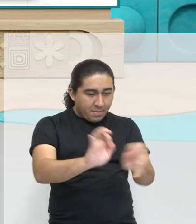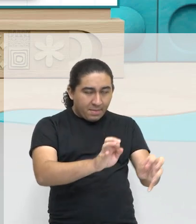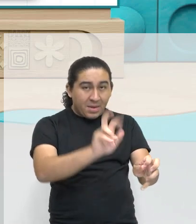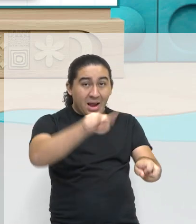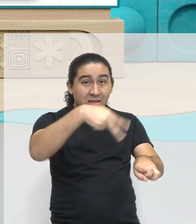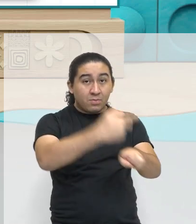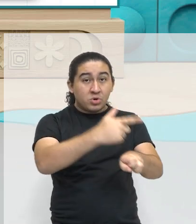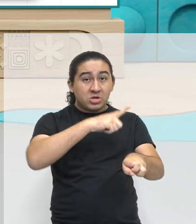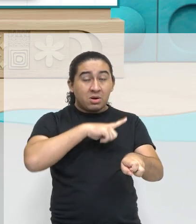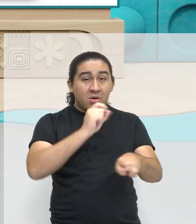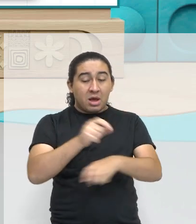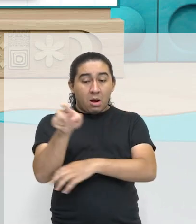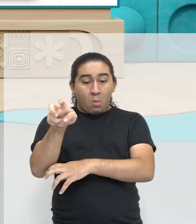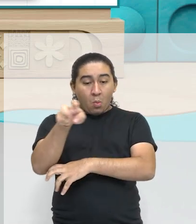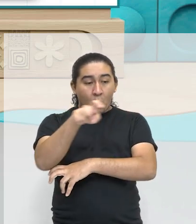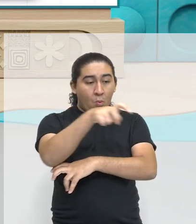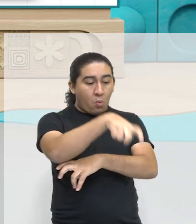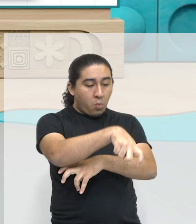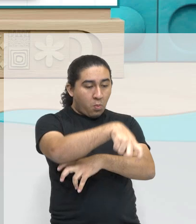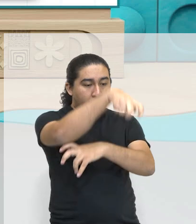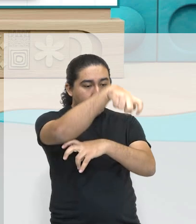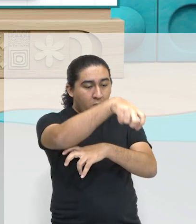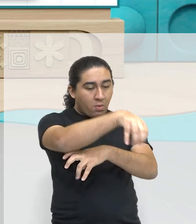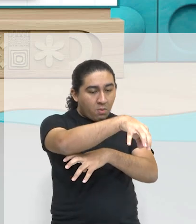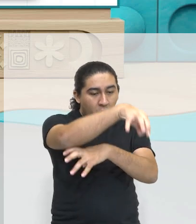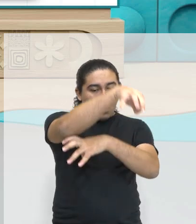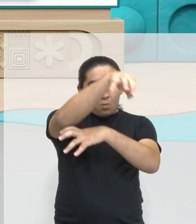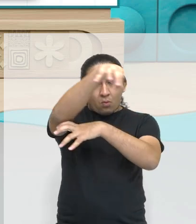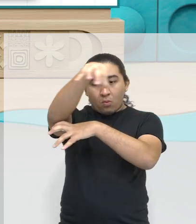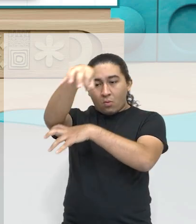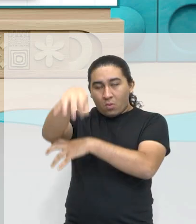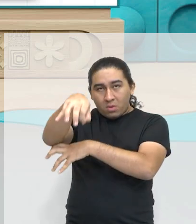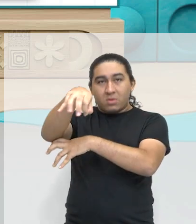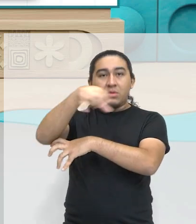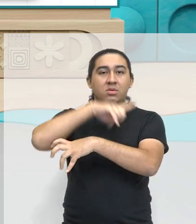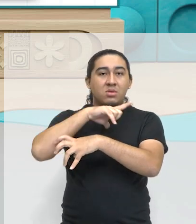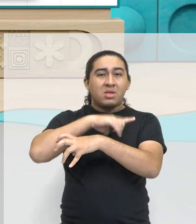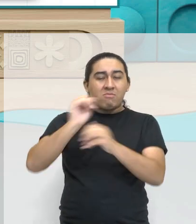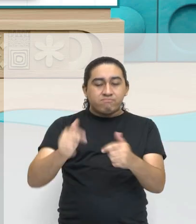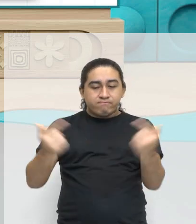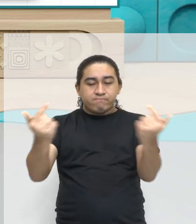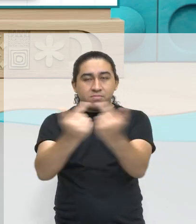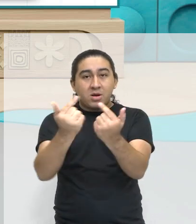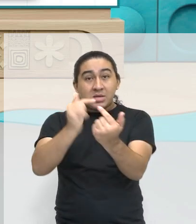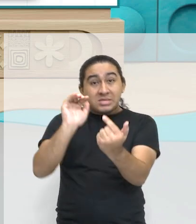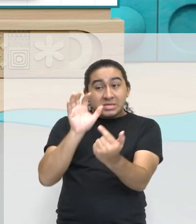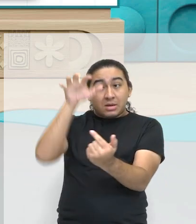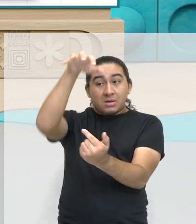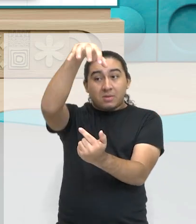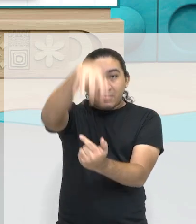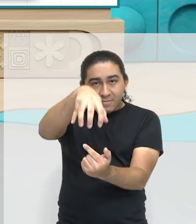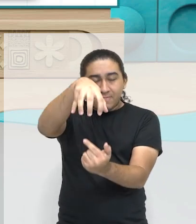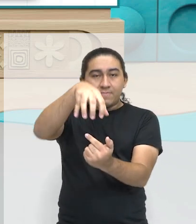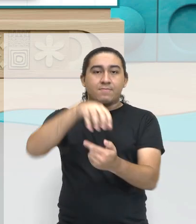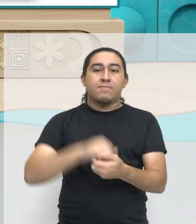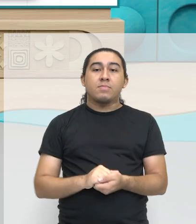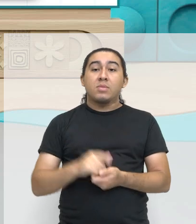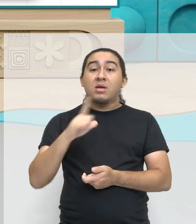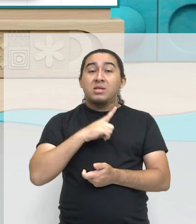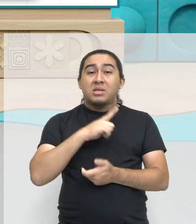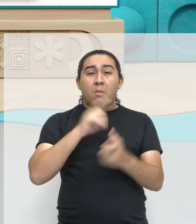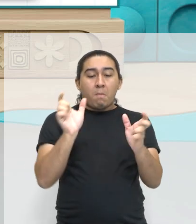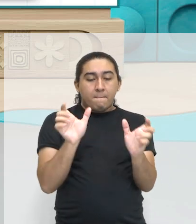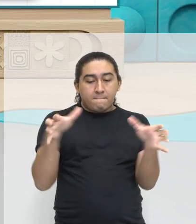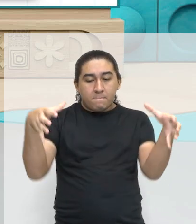foi içada até o teto do teatro. Então, são essas, vamos dizer, aqui